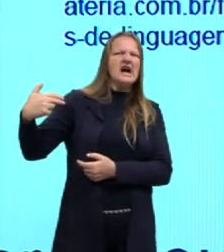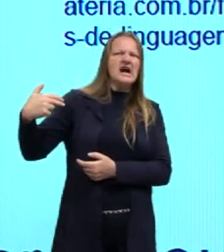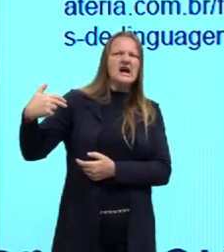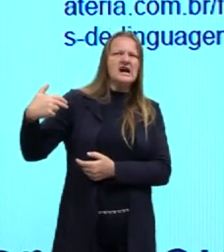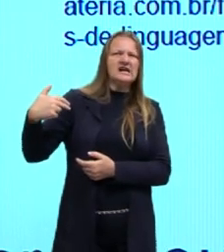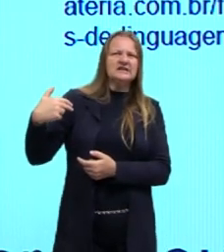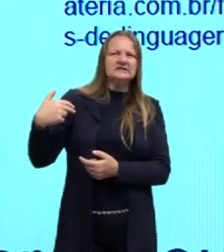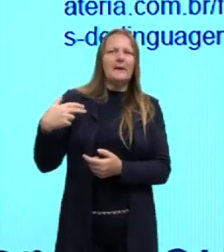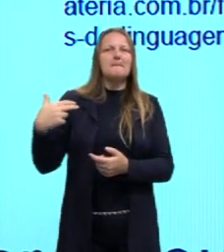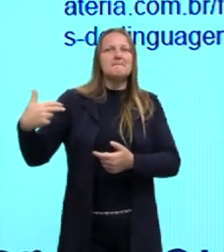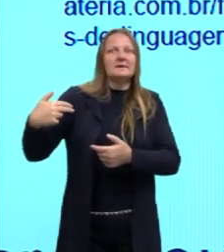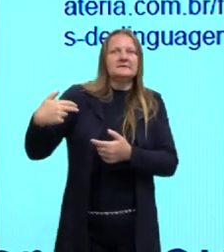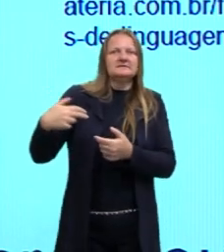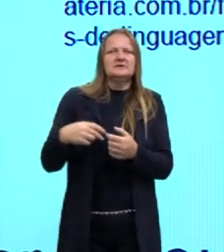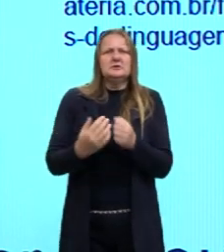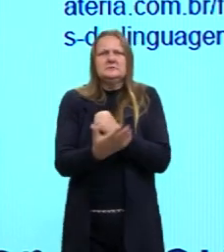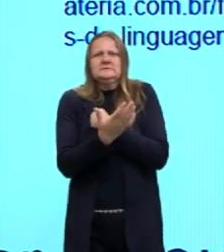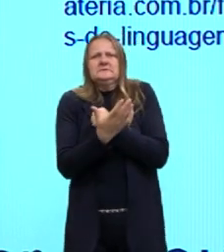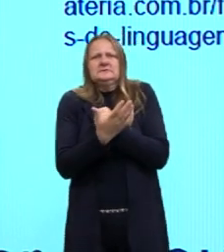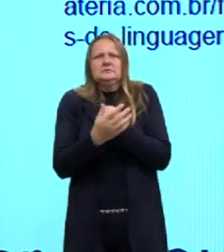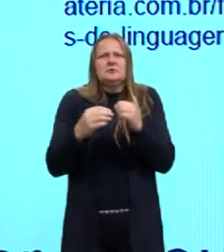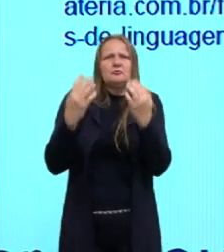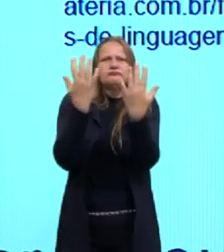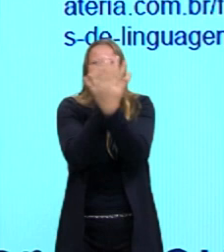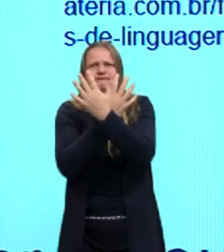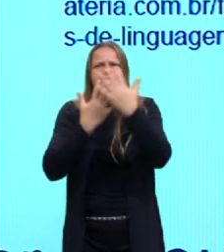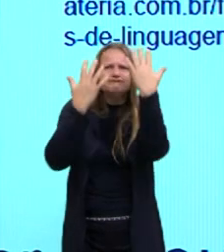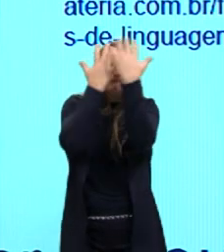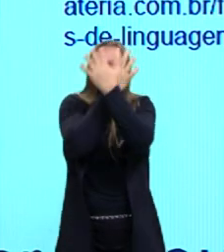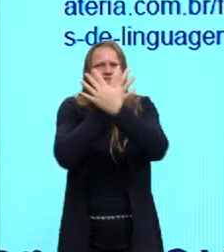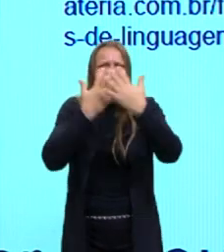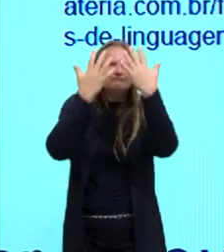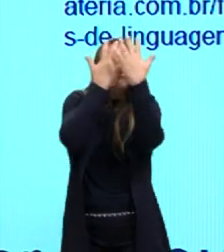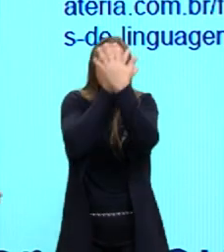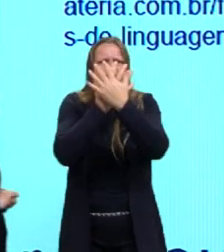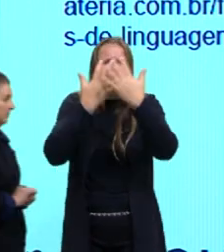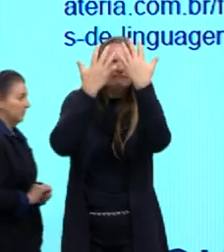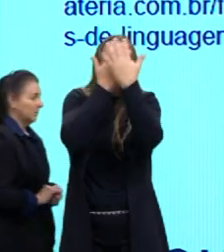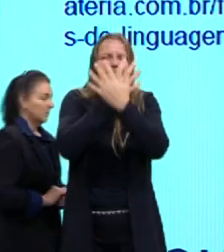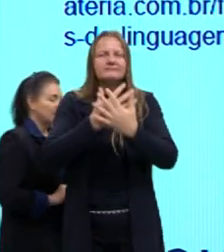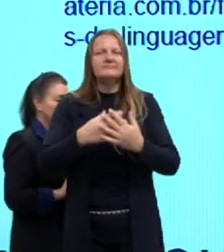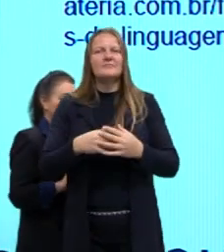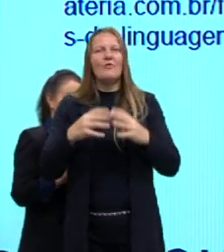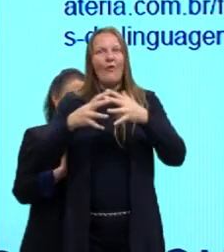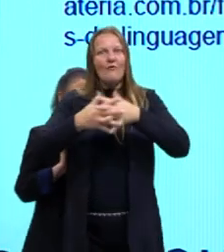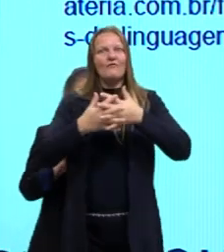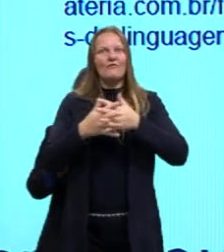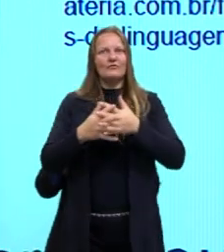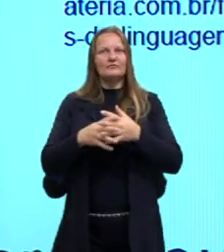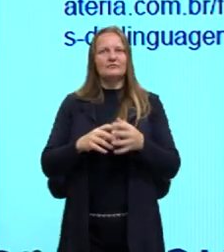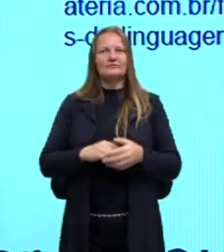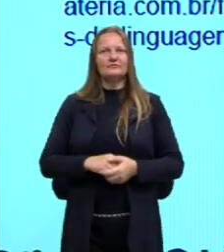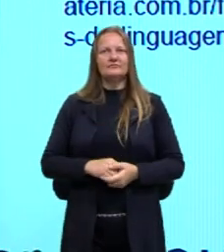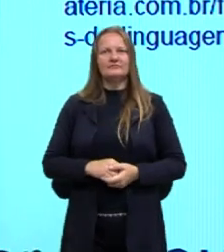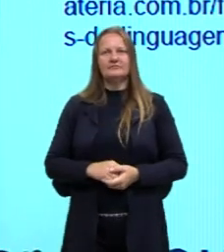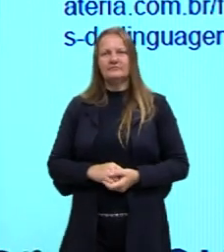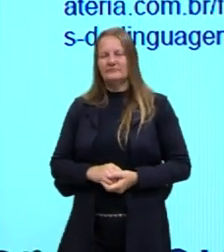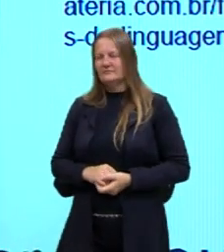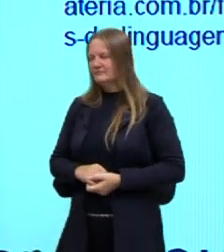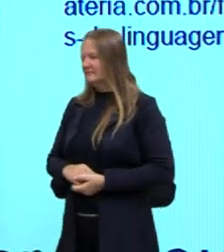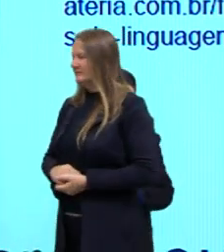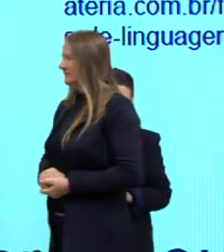ajudar estou meio perdida né E aí uma linguagem em alguns lugares assim que não são tão